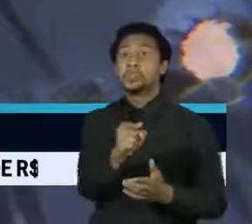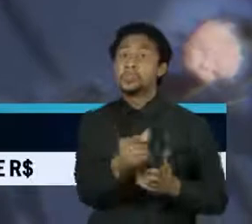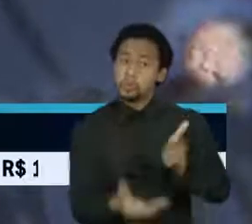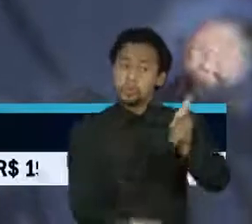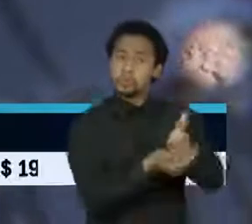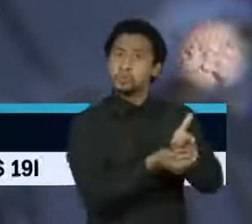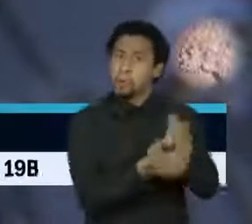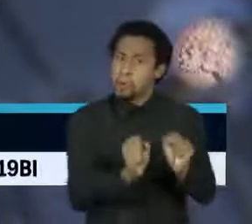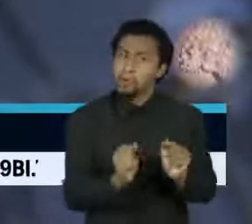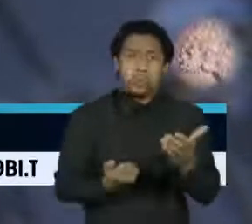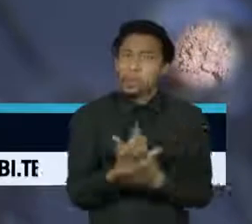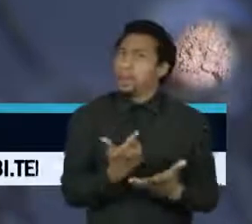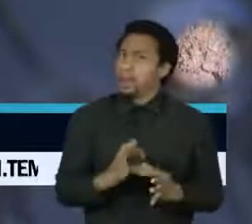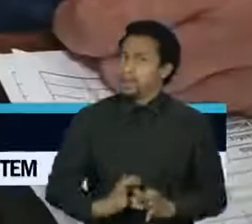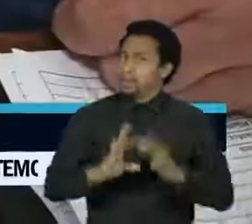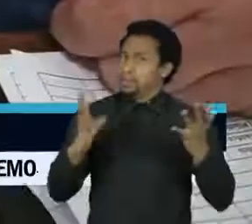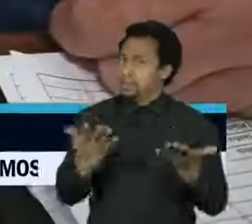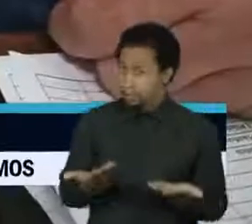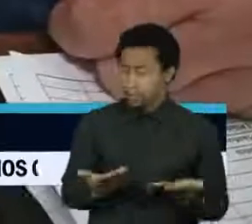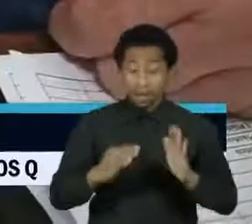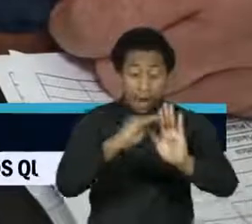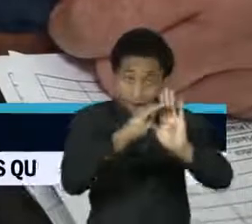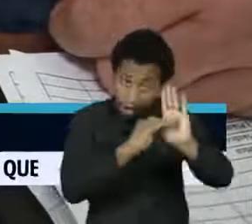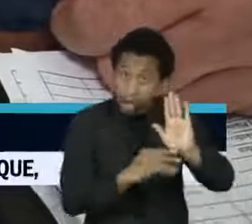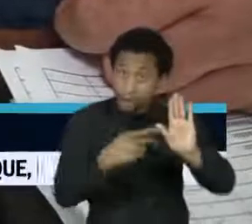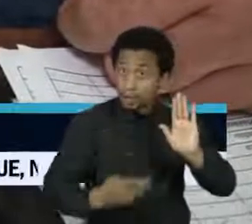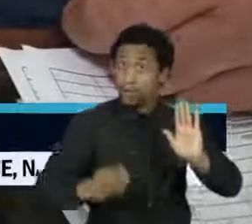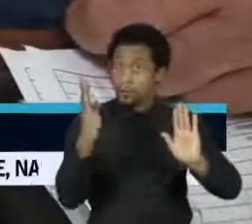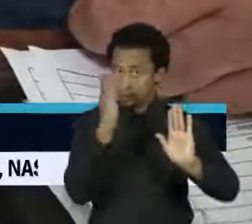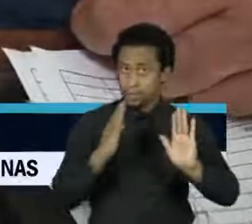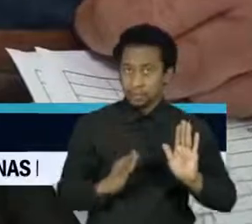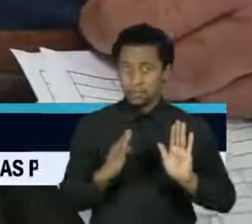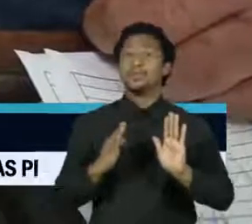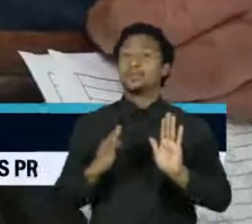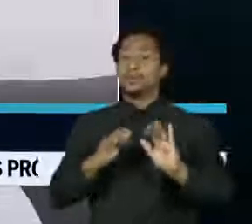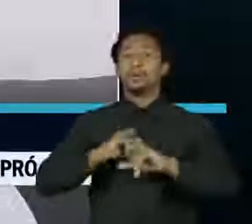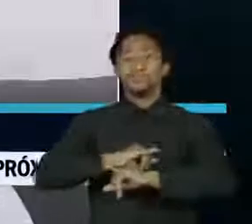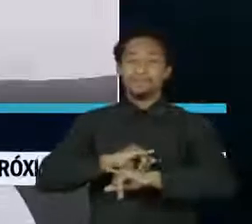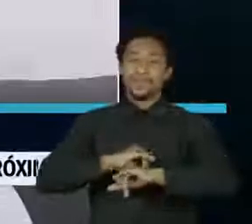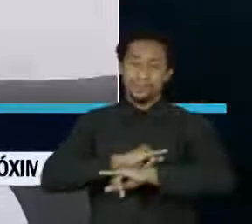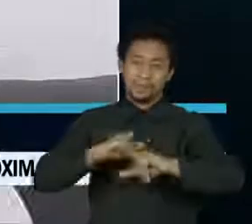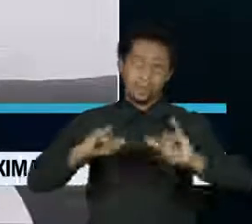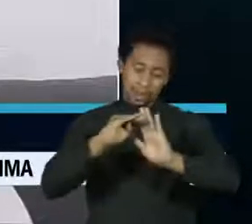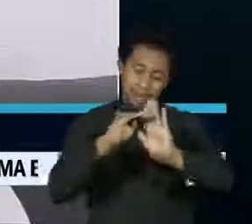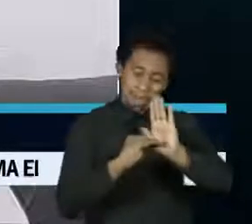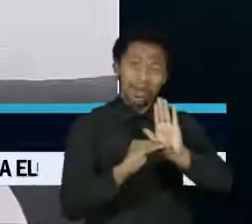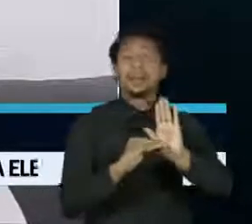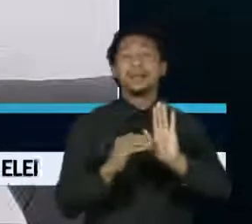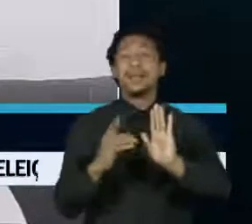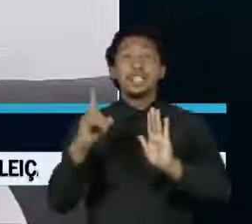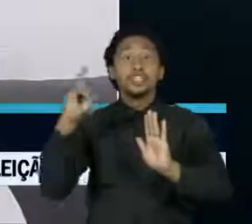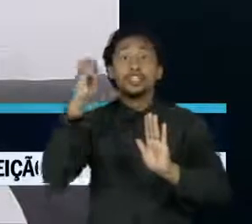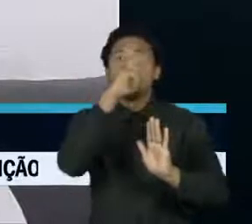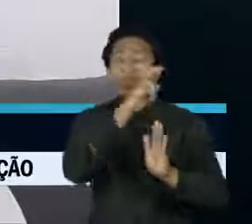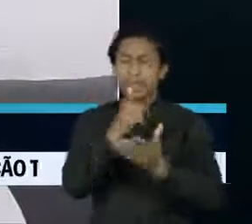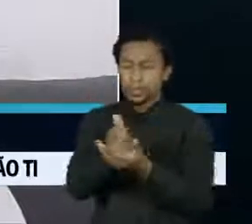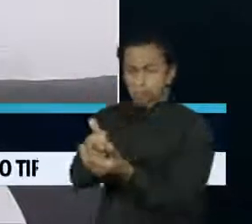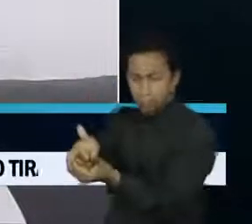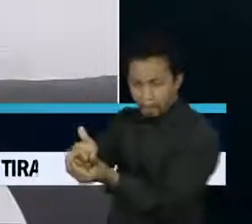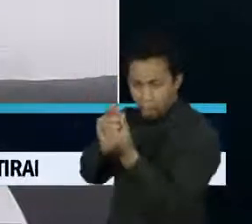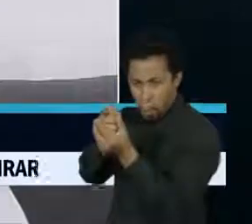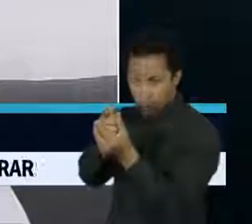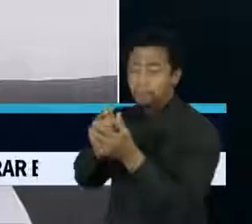Ao mesmo tempo, o governo tornou as munições mais difíceis de serem rastreadas. São pessoas muito bem